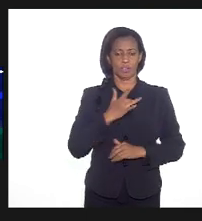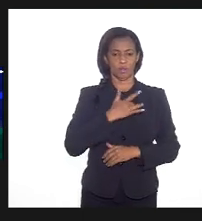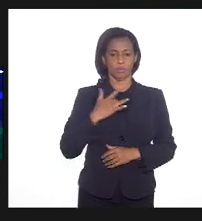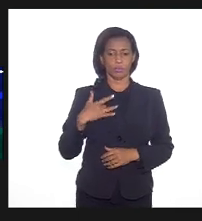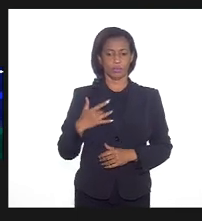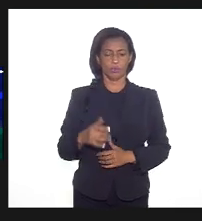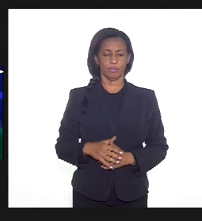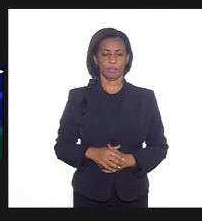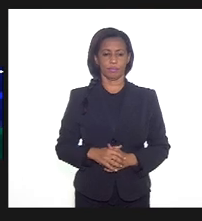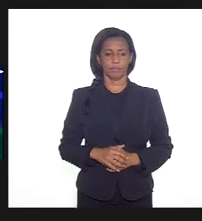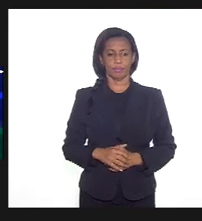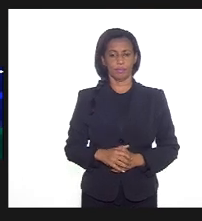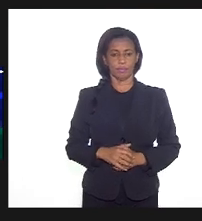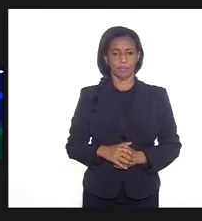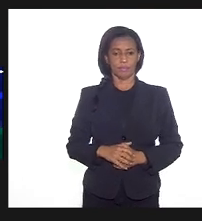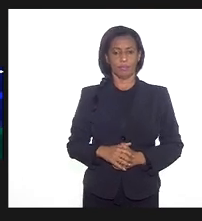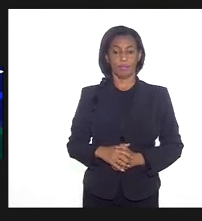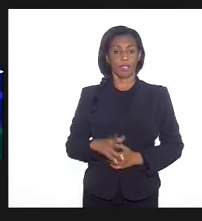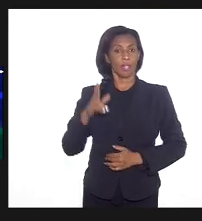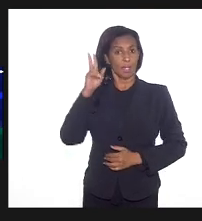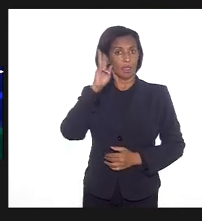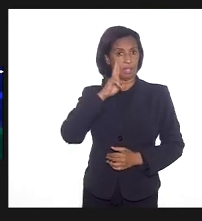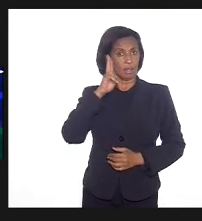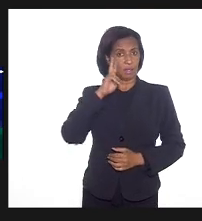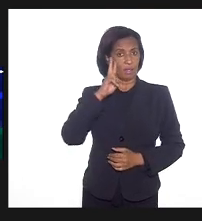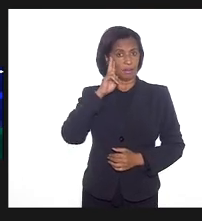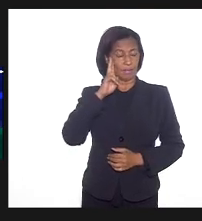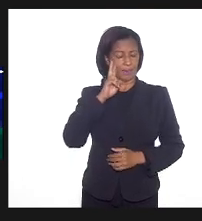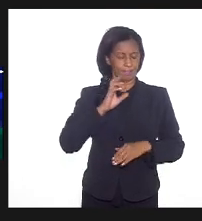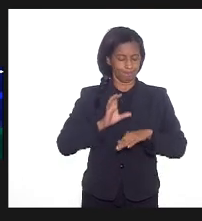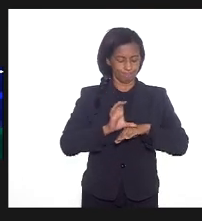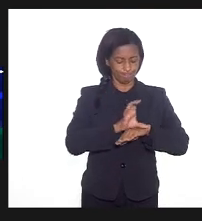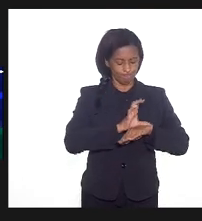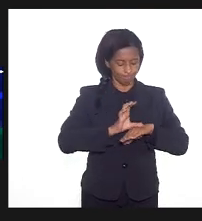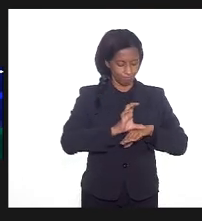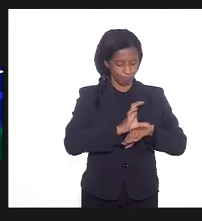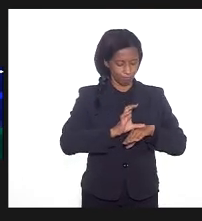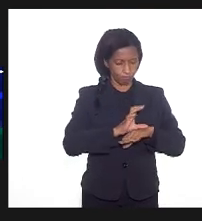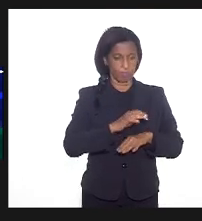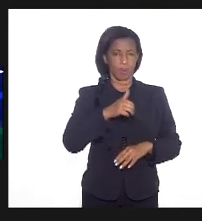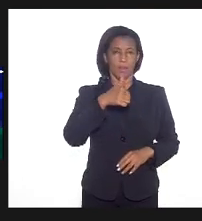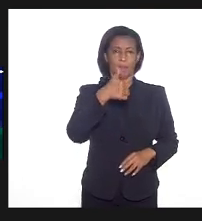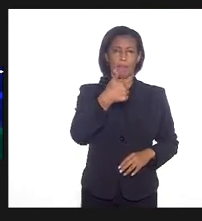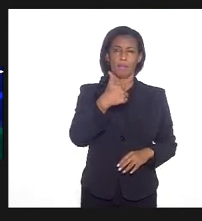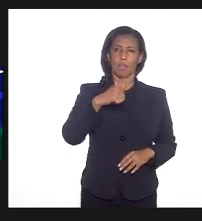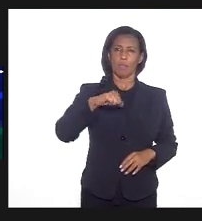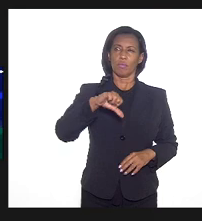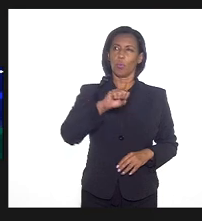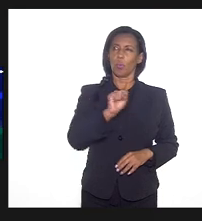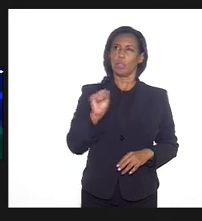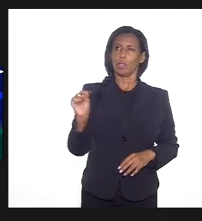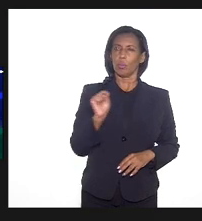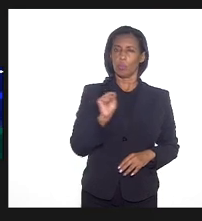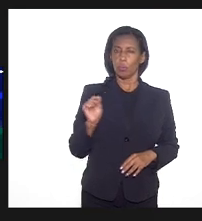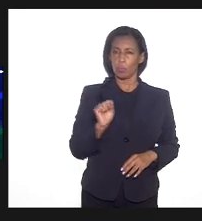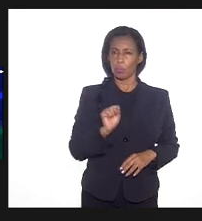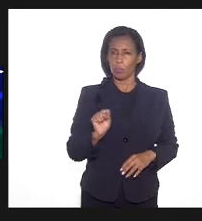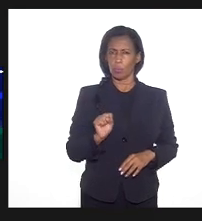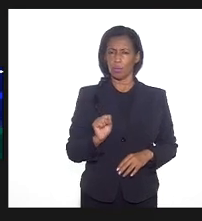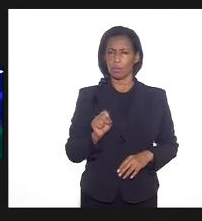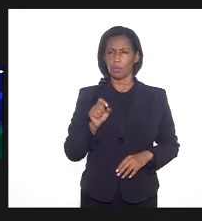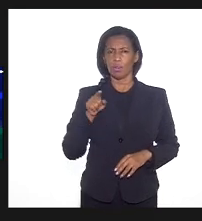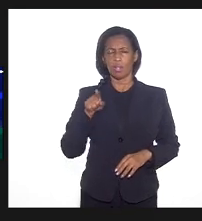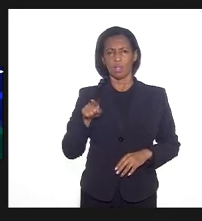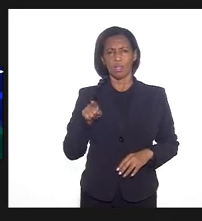e lembrar que a constituição de 1988 ela já